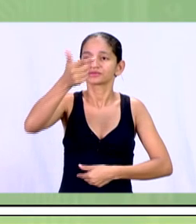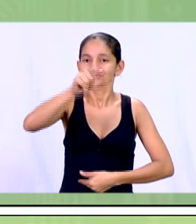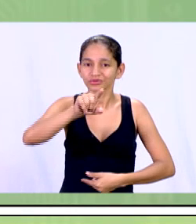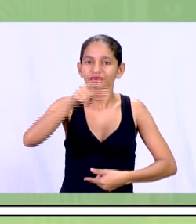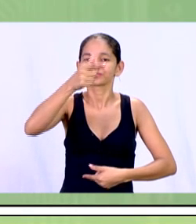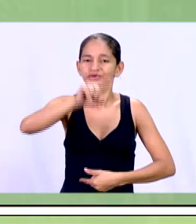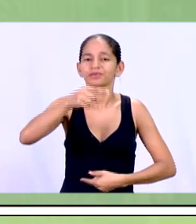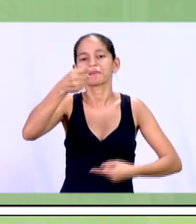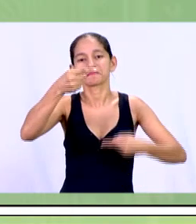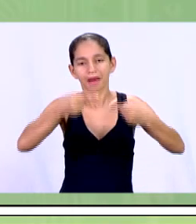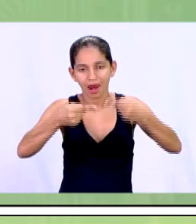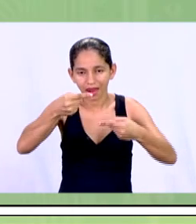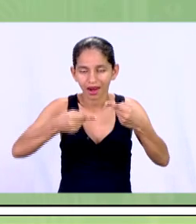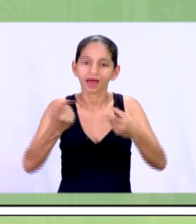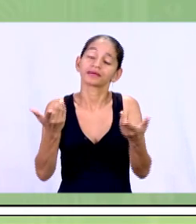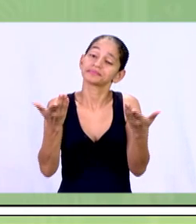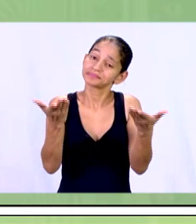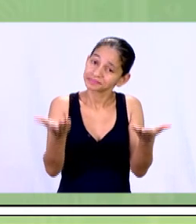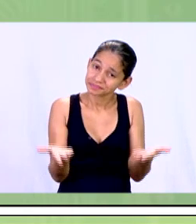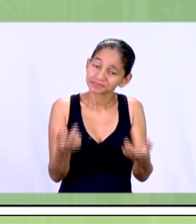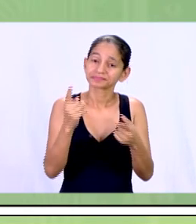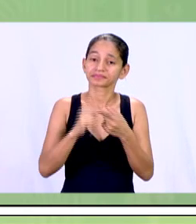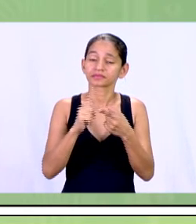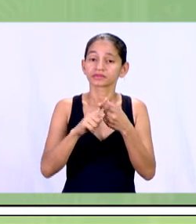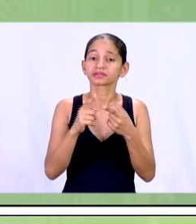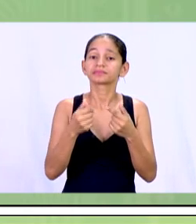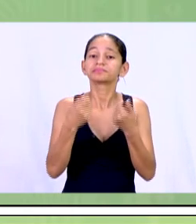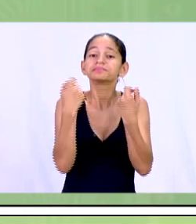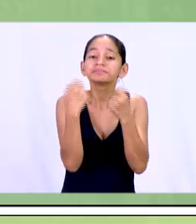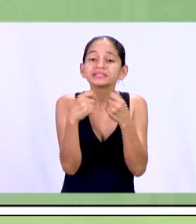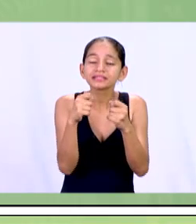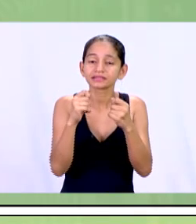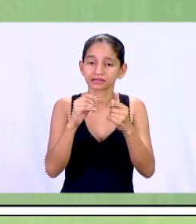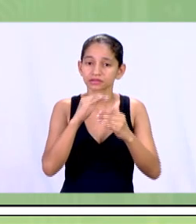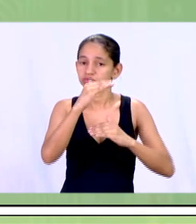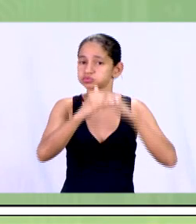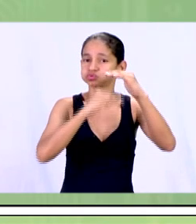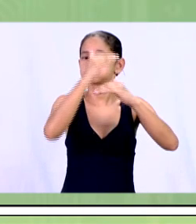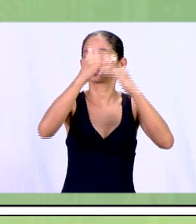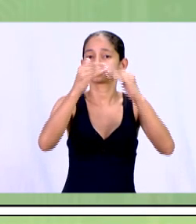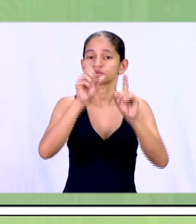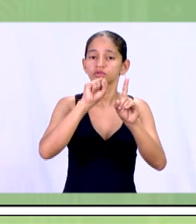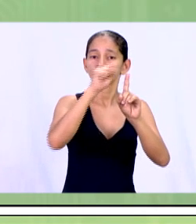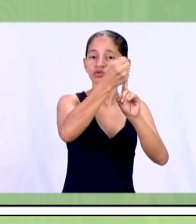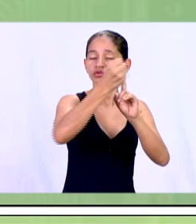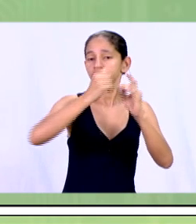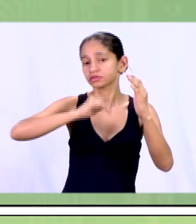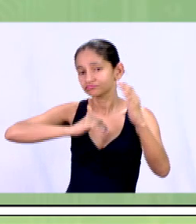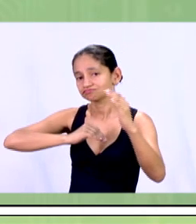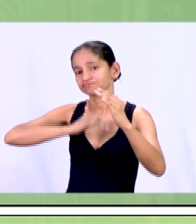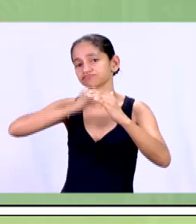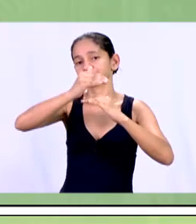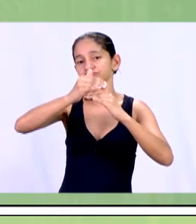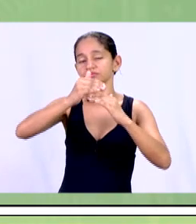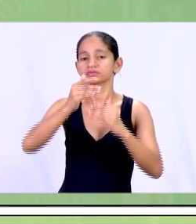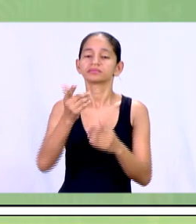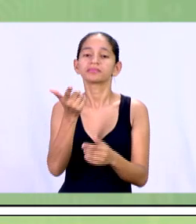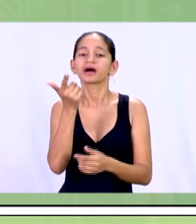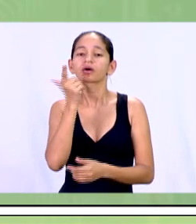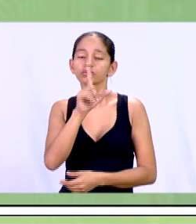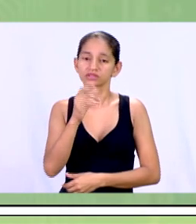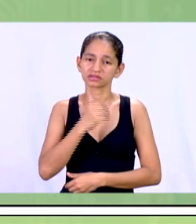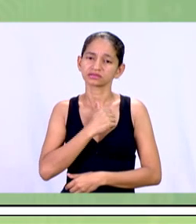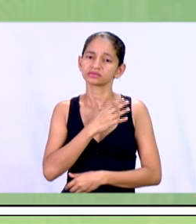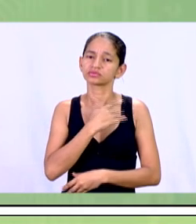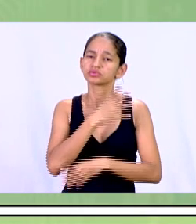essa palavra, porque ela procura o quê? Superar a dominação social que gera essa exclusão.